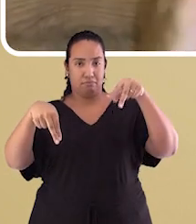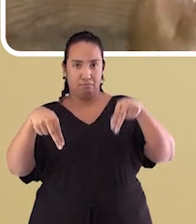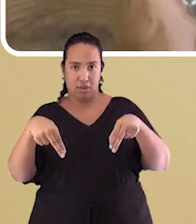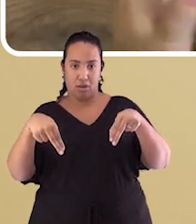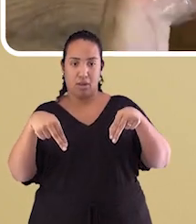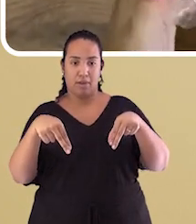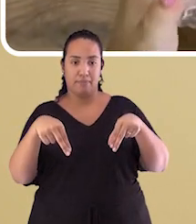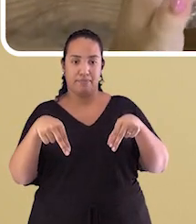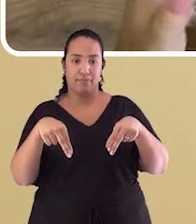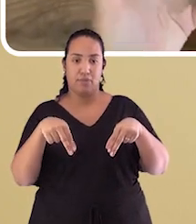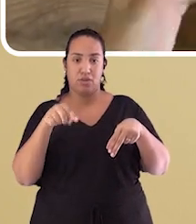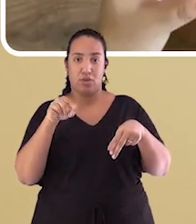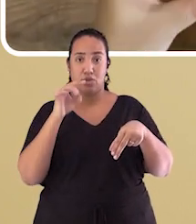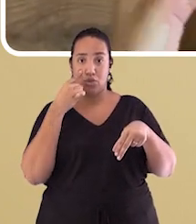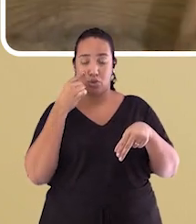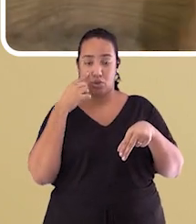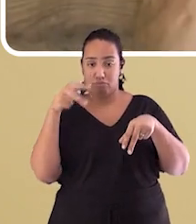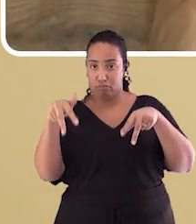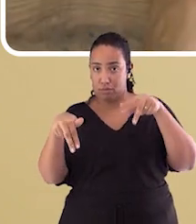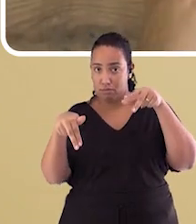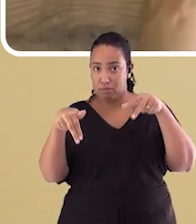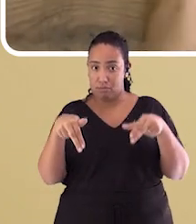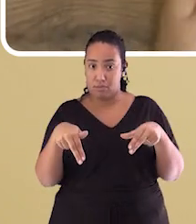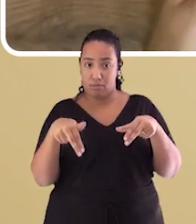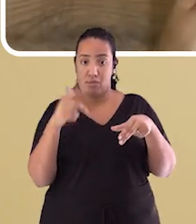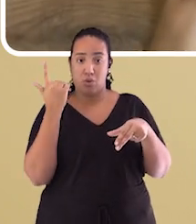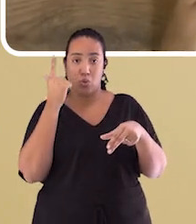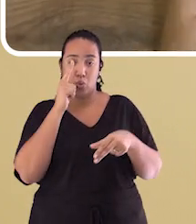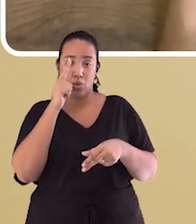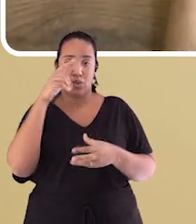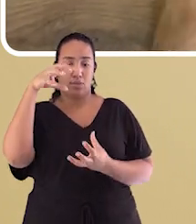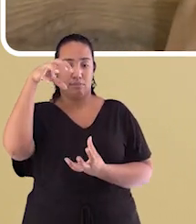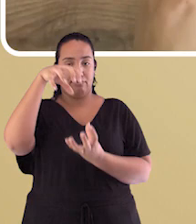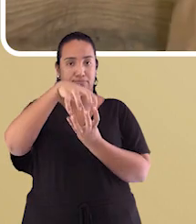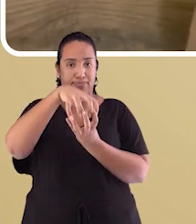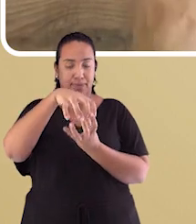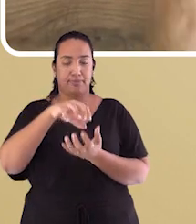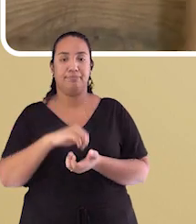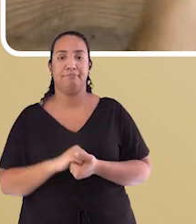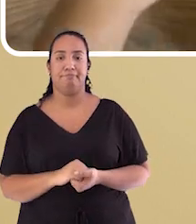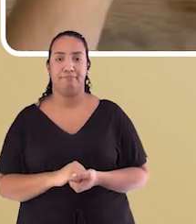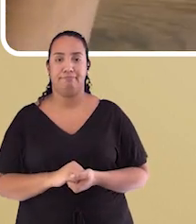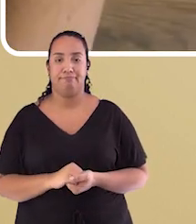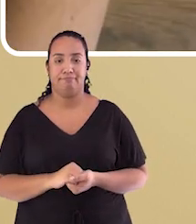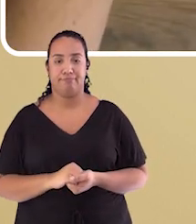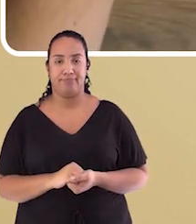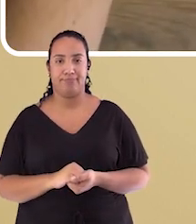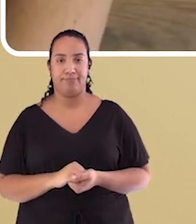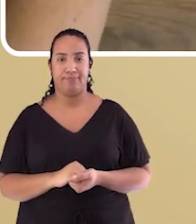pequenos cortezinhos, só para a parte de cima encaixar nessa parte de baixo na hora de montar a composteira.